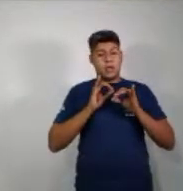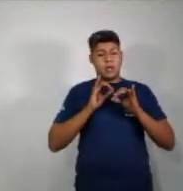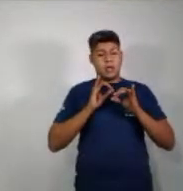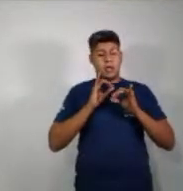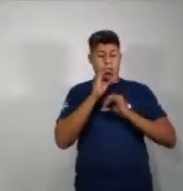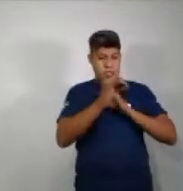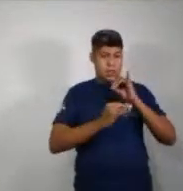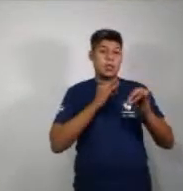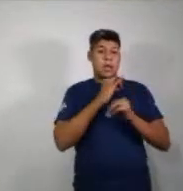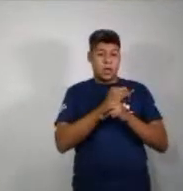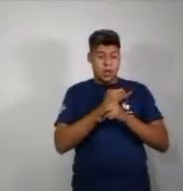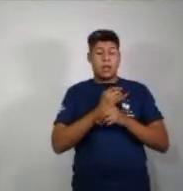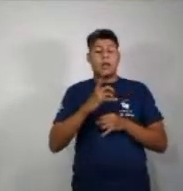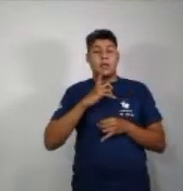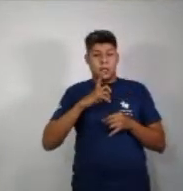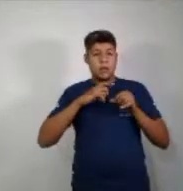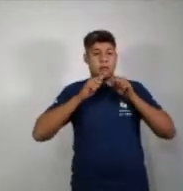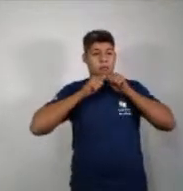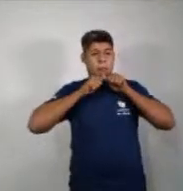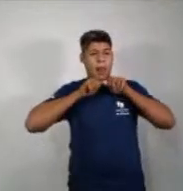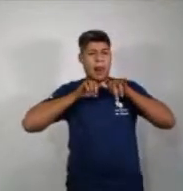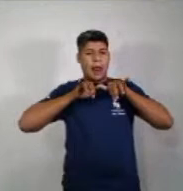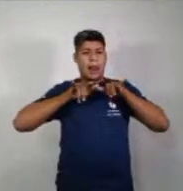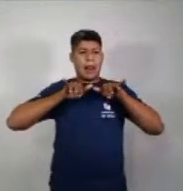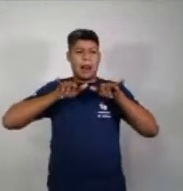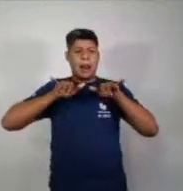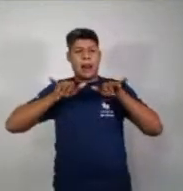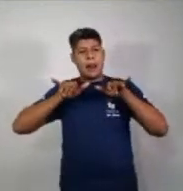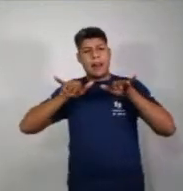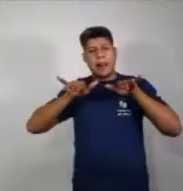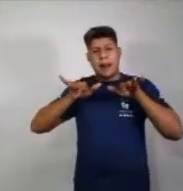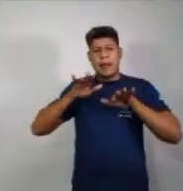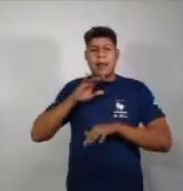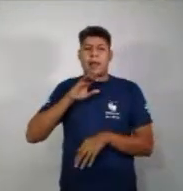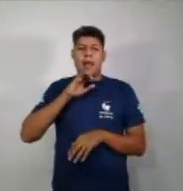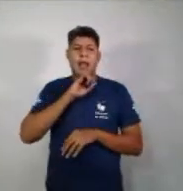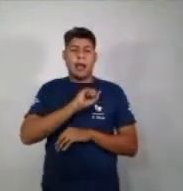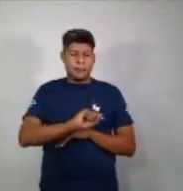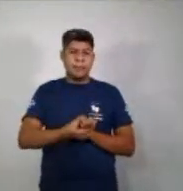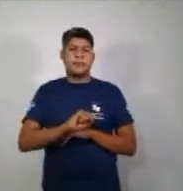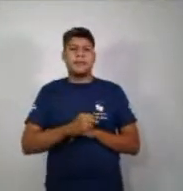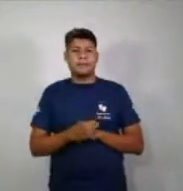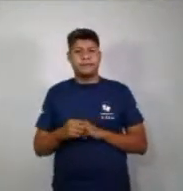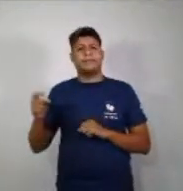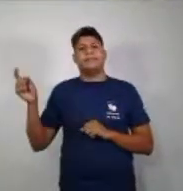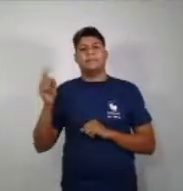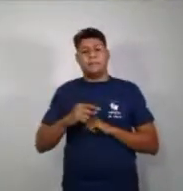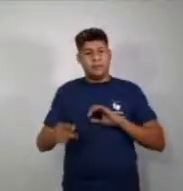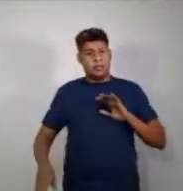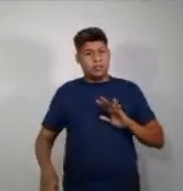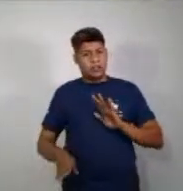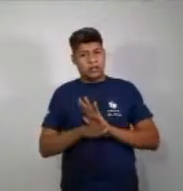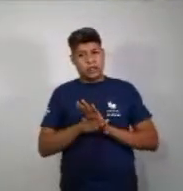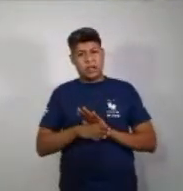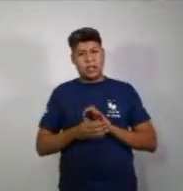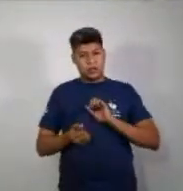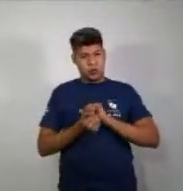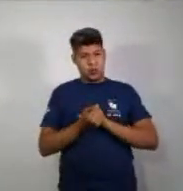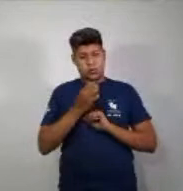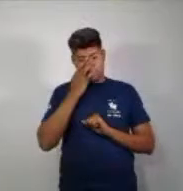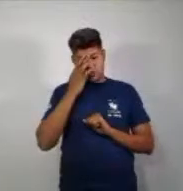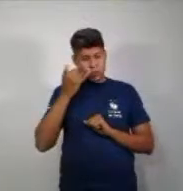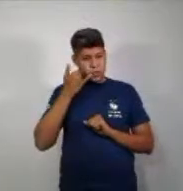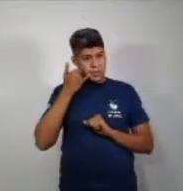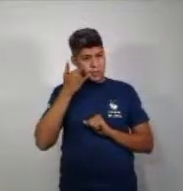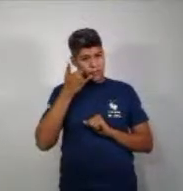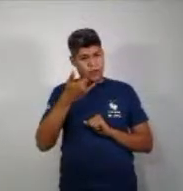essa disseminação é mais rápida, ela, né, ela chega mais perto das pessoas, porque ela está no